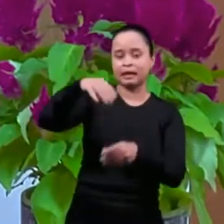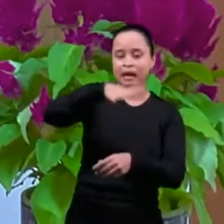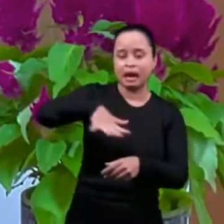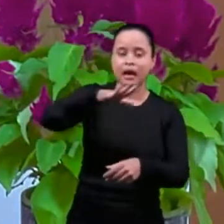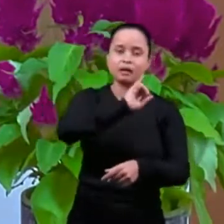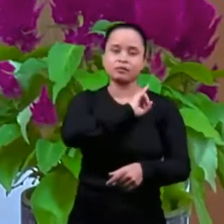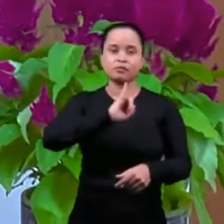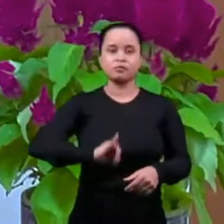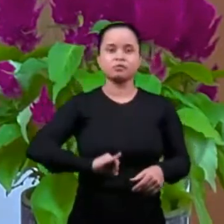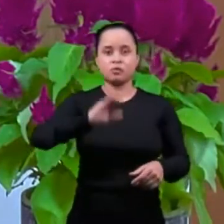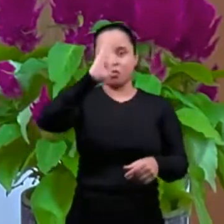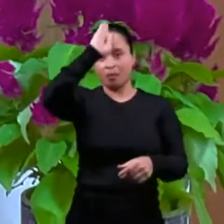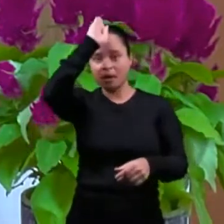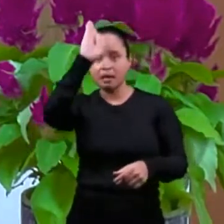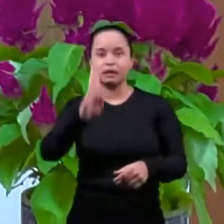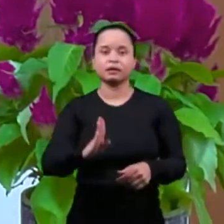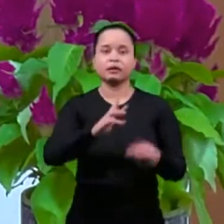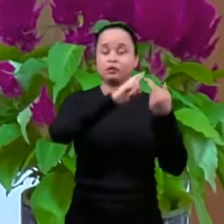qual ele era representante.